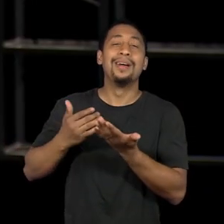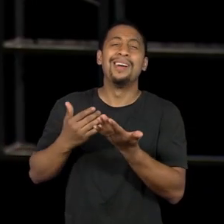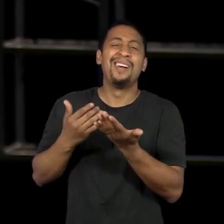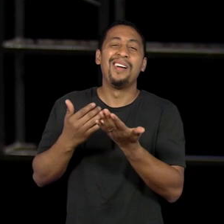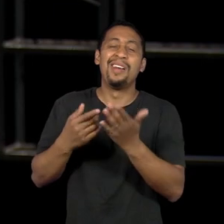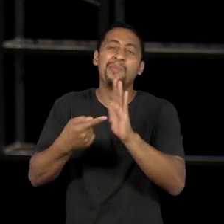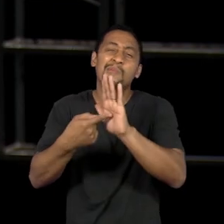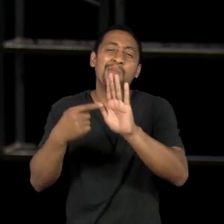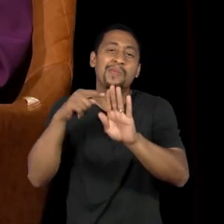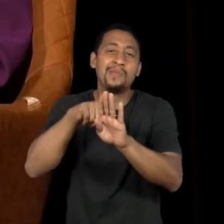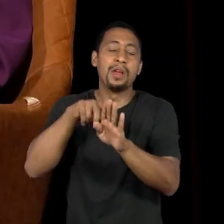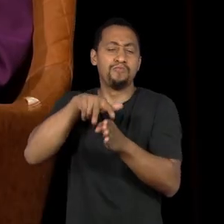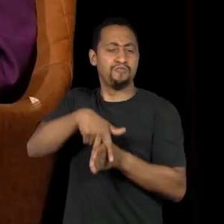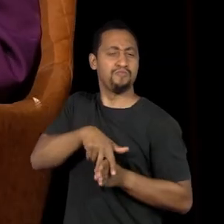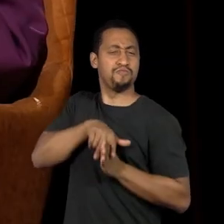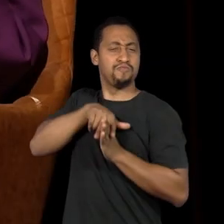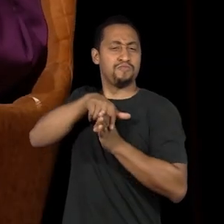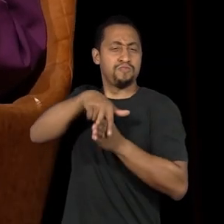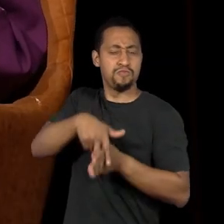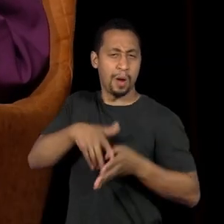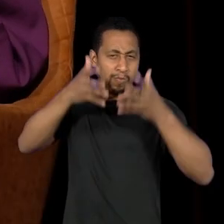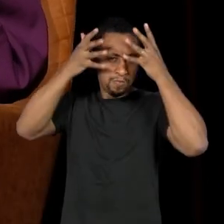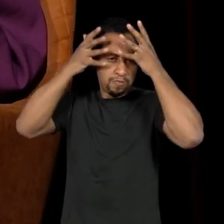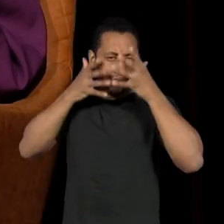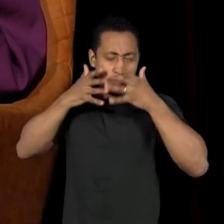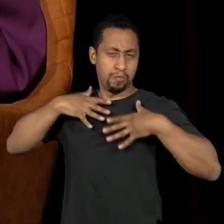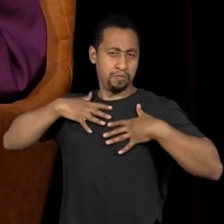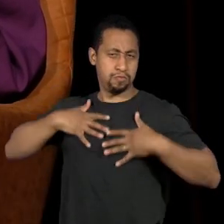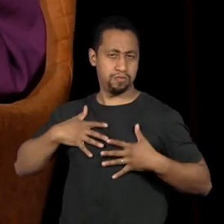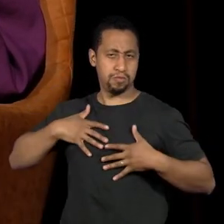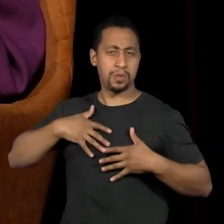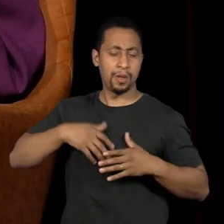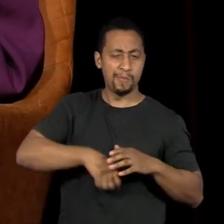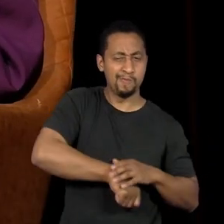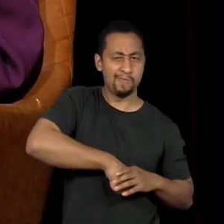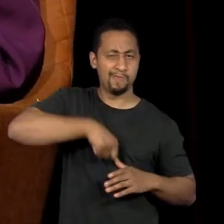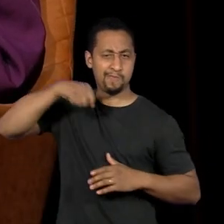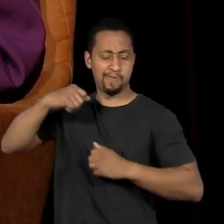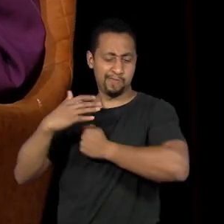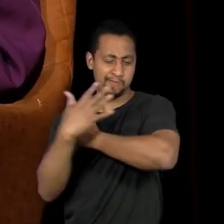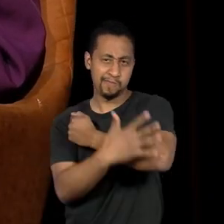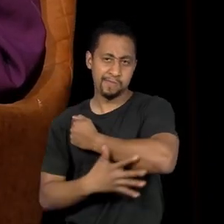eram cavaleiros. E a outra metade era a pessoa. E